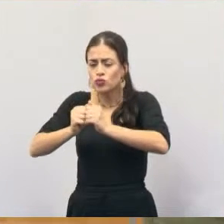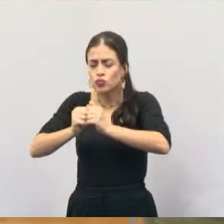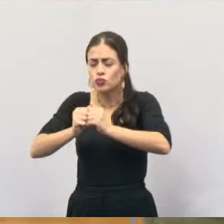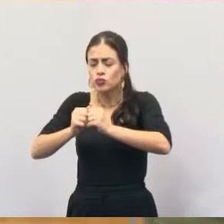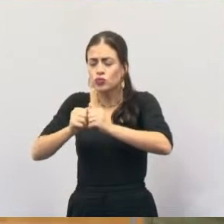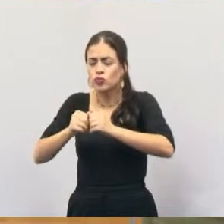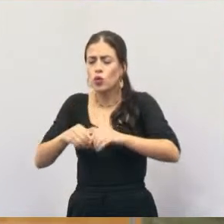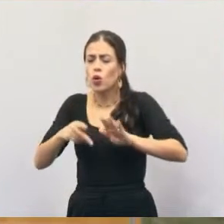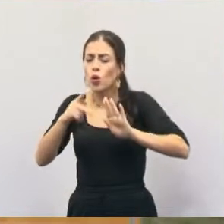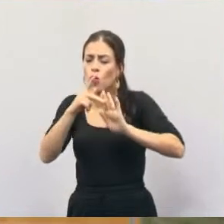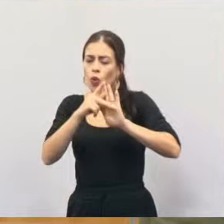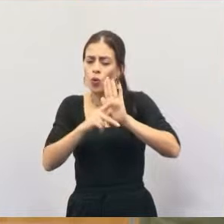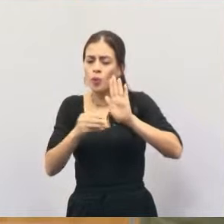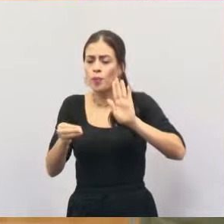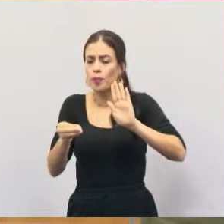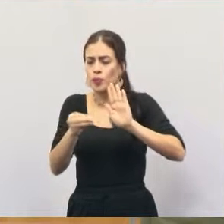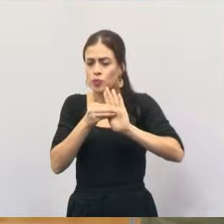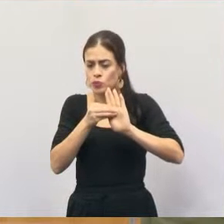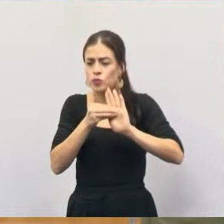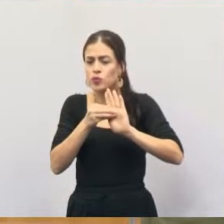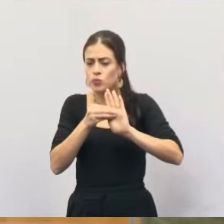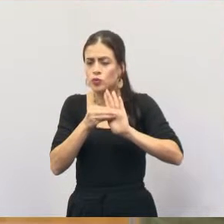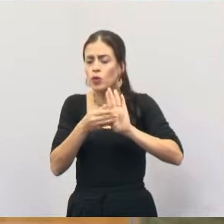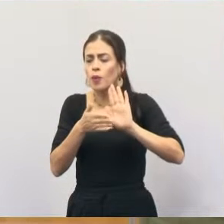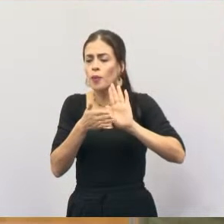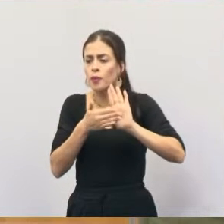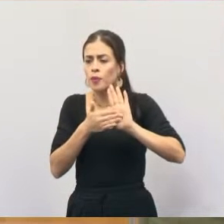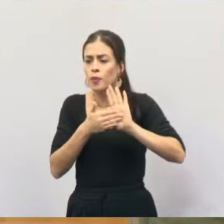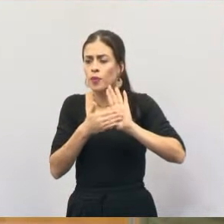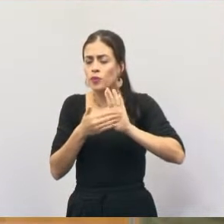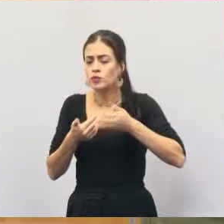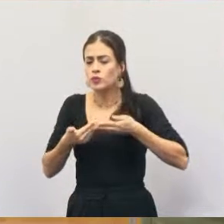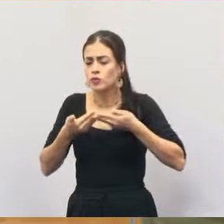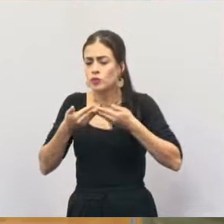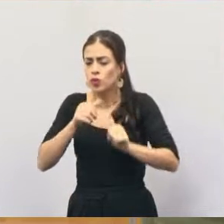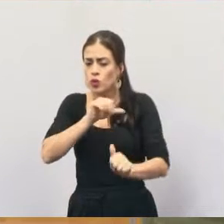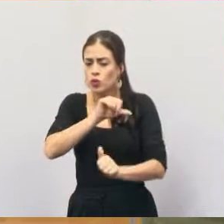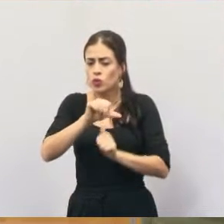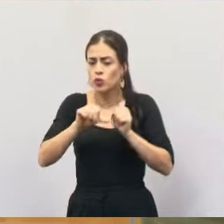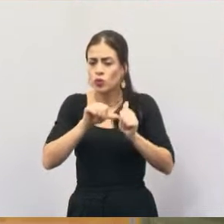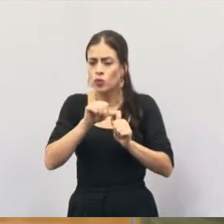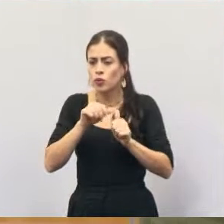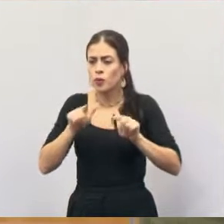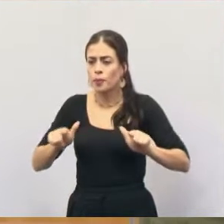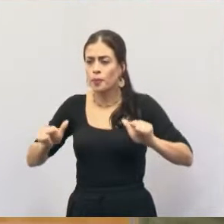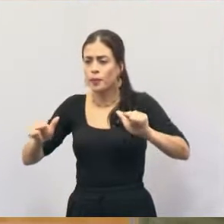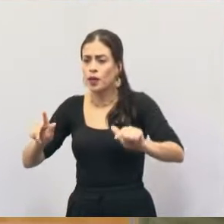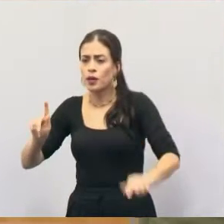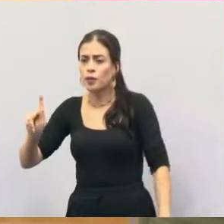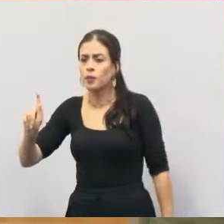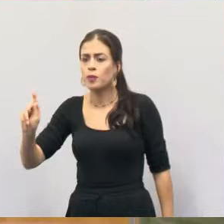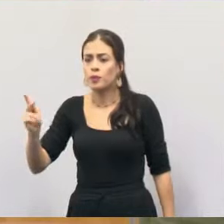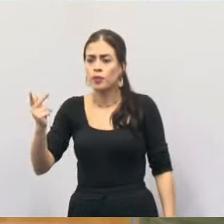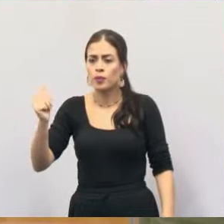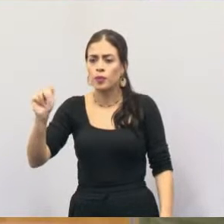substitutivo, visando contemplar as duas propostas, alterando o nome da homenagem para o Prêmio Guarana